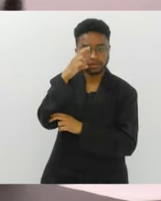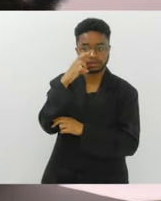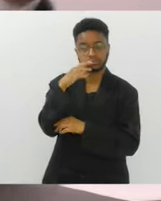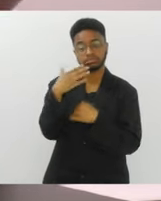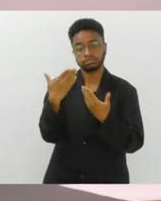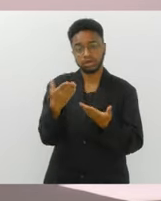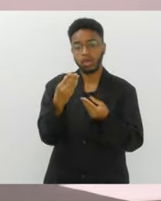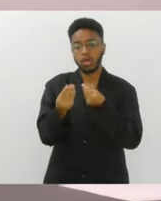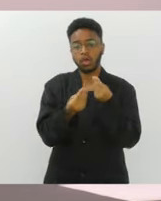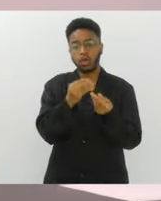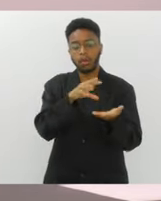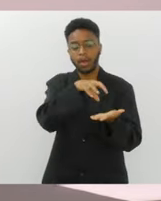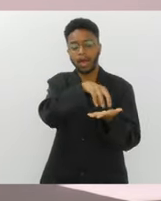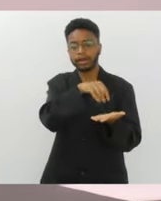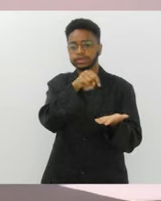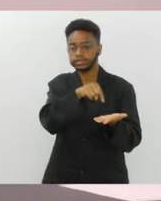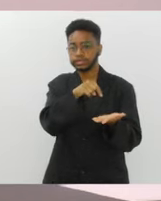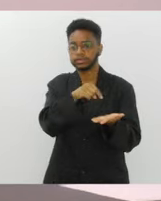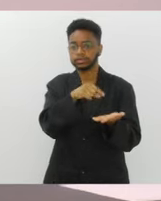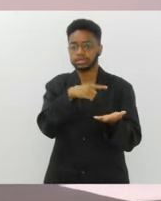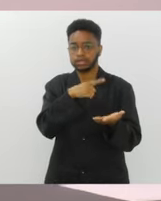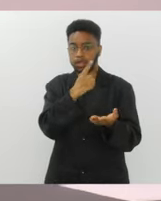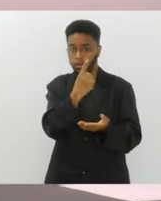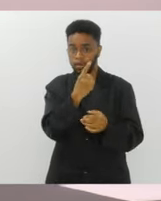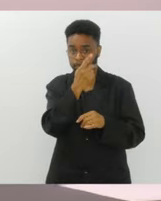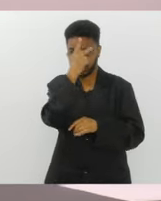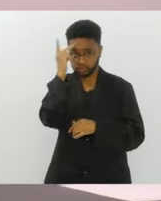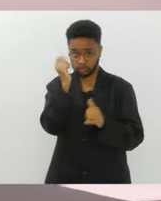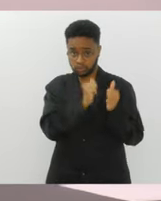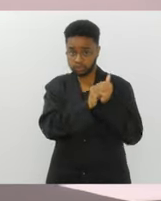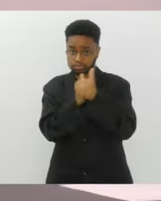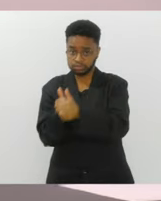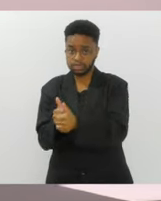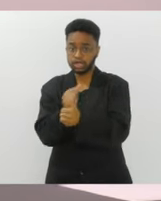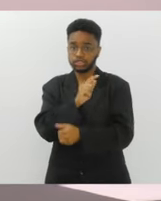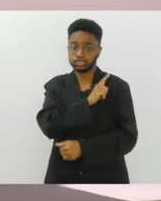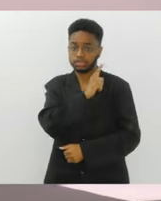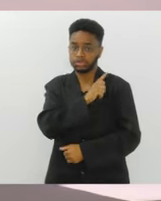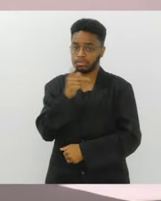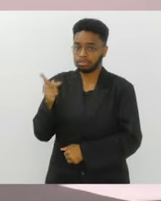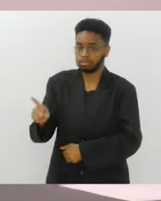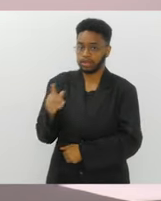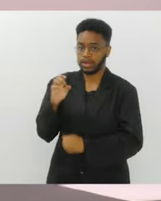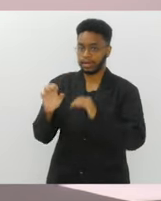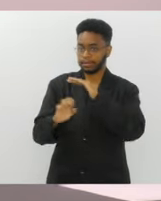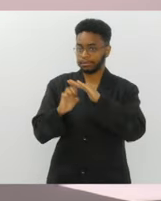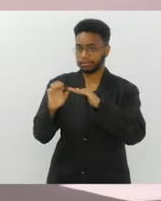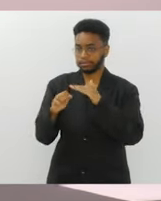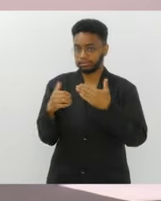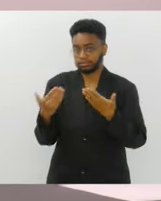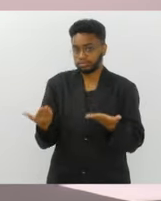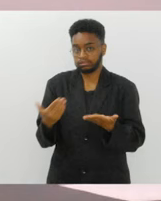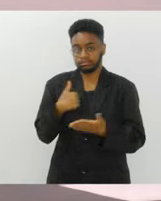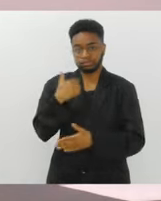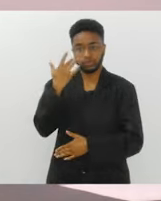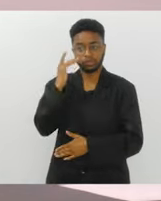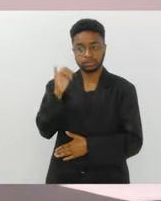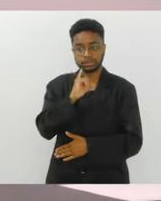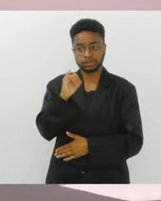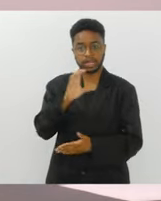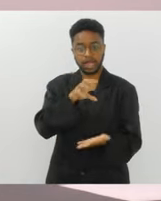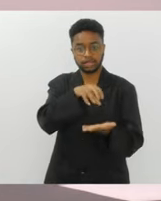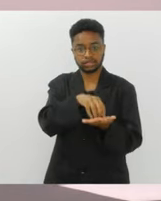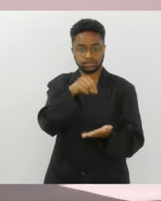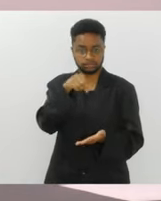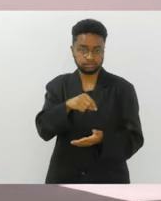colocar, a agência coloca um agente na gestão, acompanhando a gestão da empresa. Eu não sei se a agência aqui do Estado,